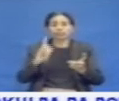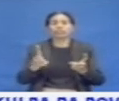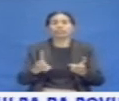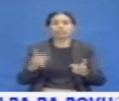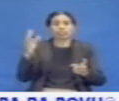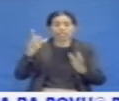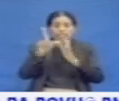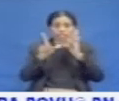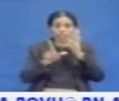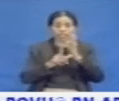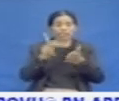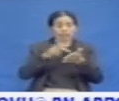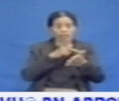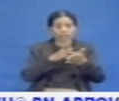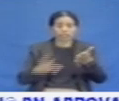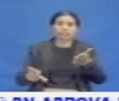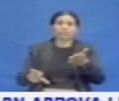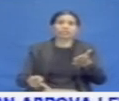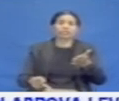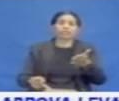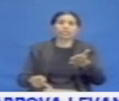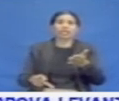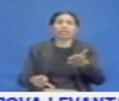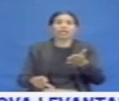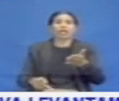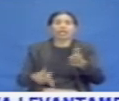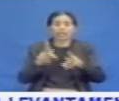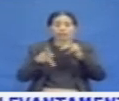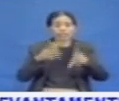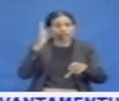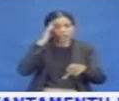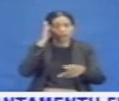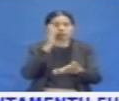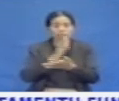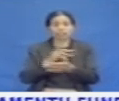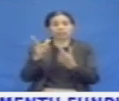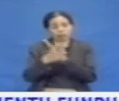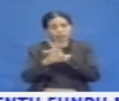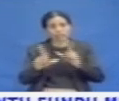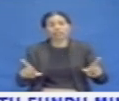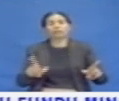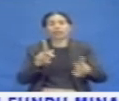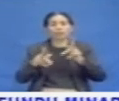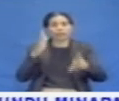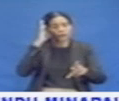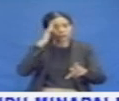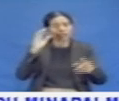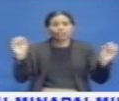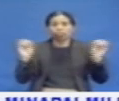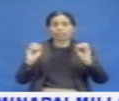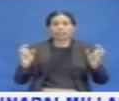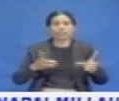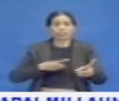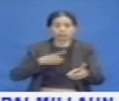Justiça prepara contra espírito Constituição. Rodi Ramate, liberdade de imprensa, nola e benefício para democracia